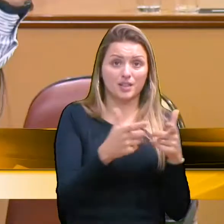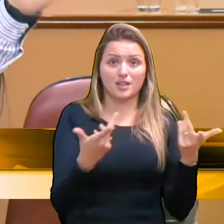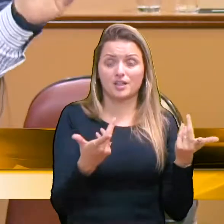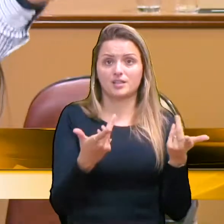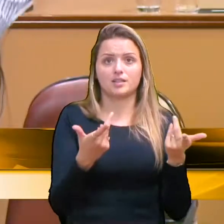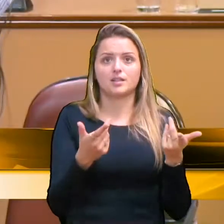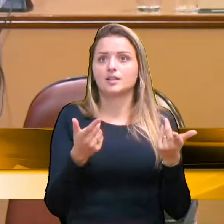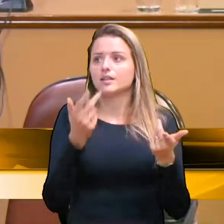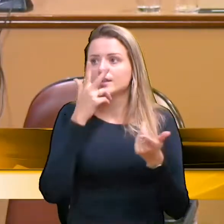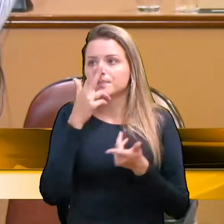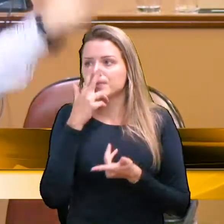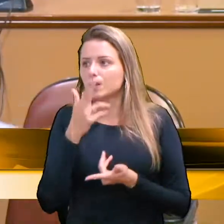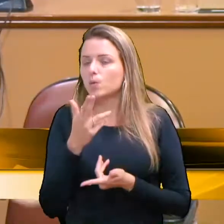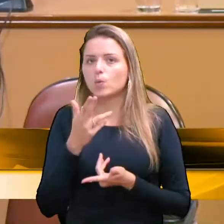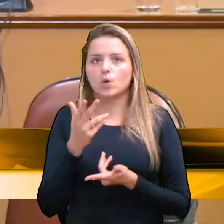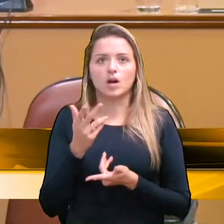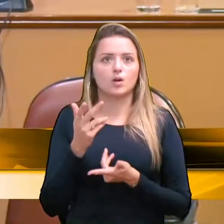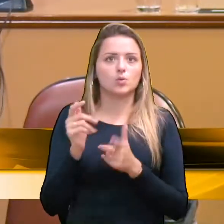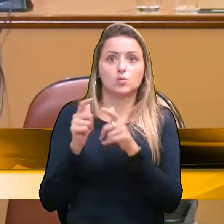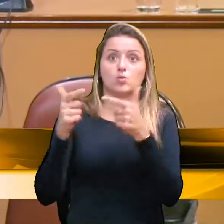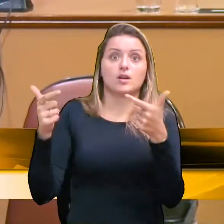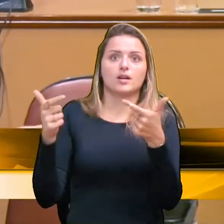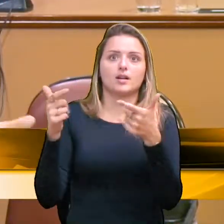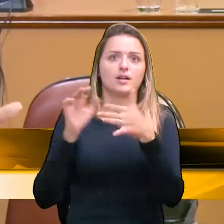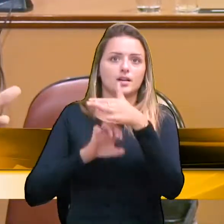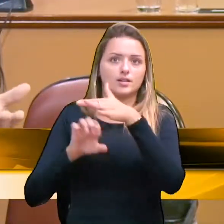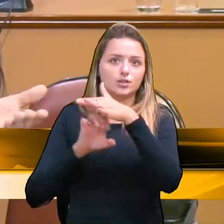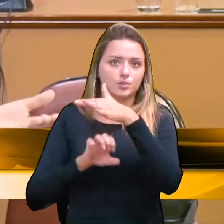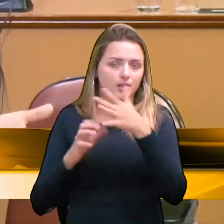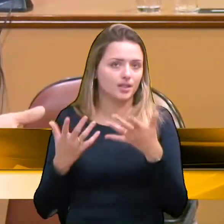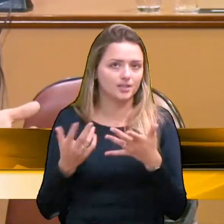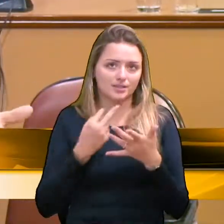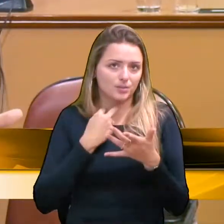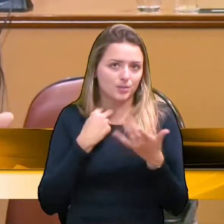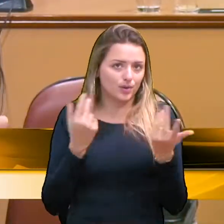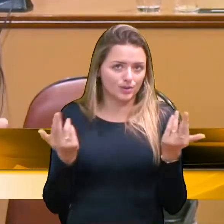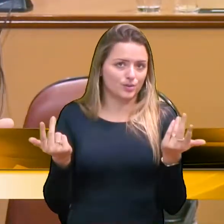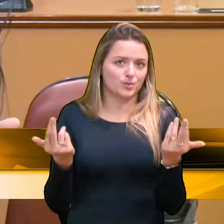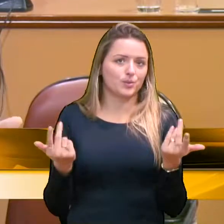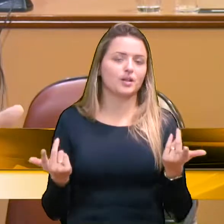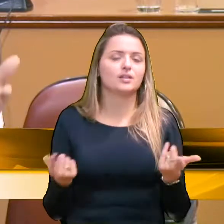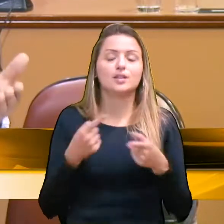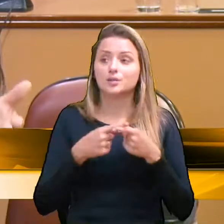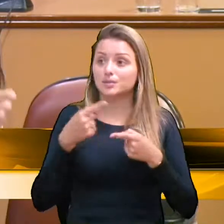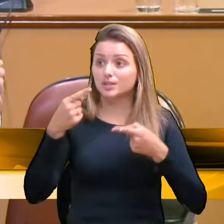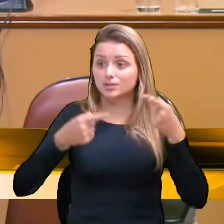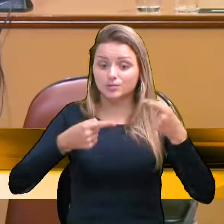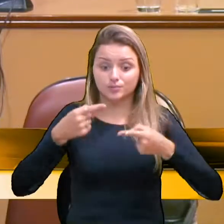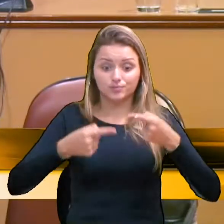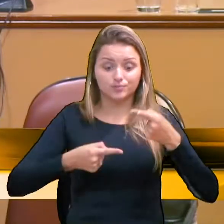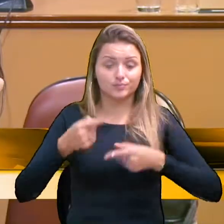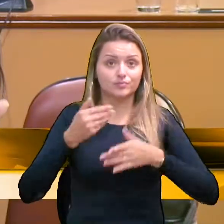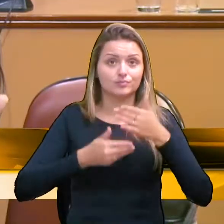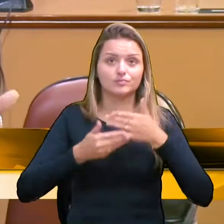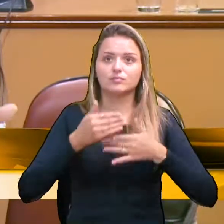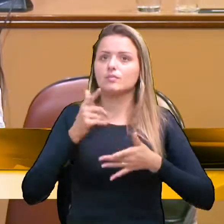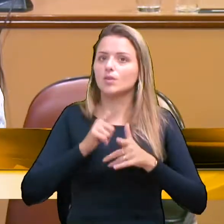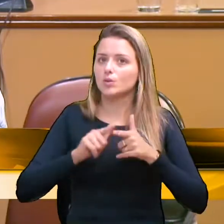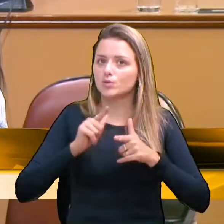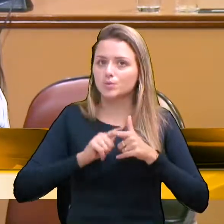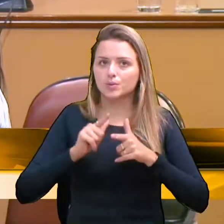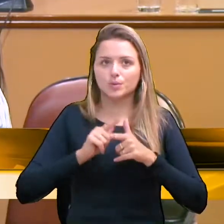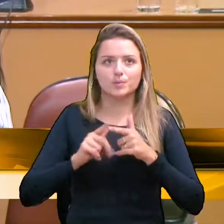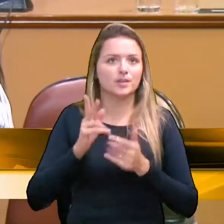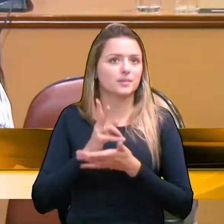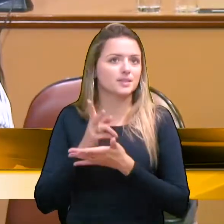na qualidade dos grandes. Mesmo porque a gente debate aqui diariamente. Os problemas que deram até agora foi nos grandes, não